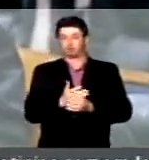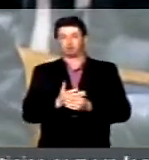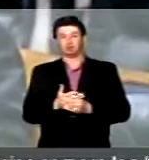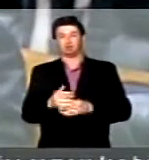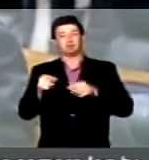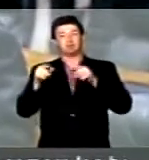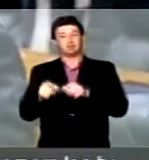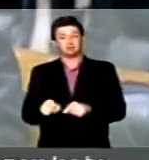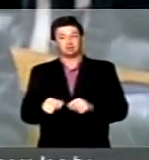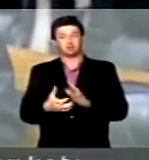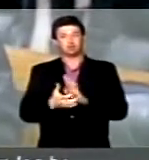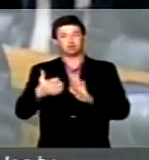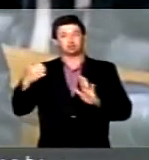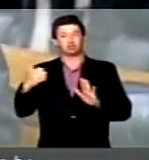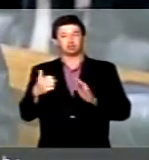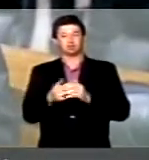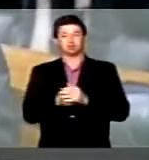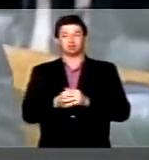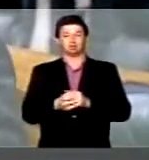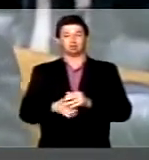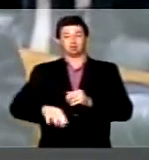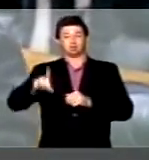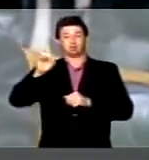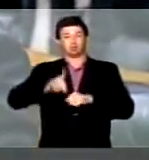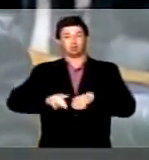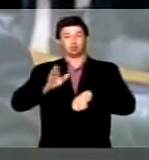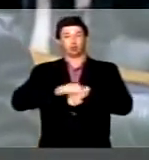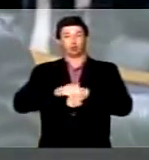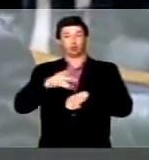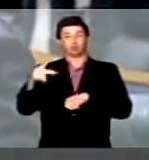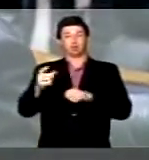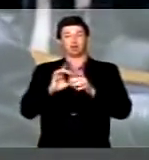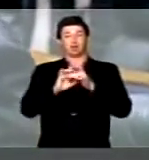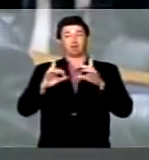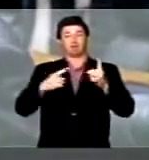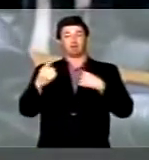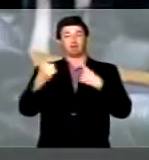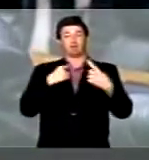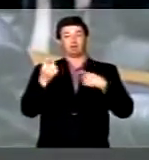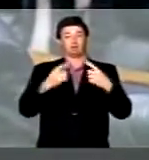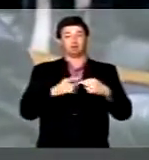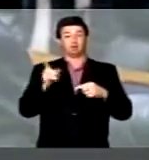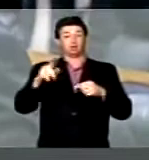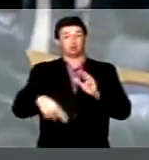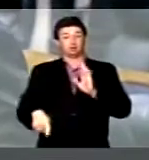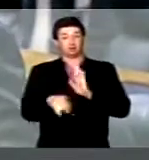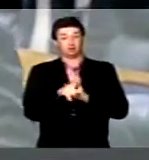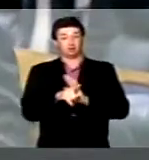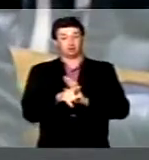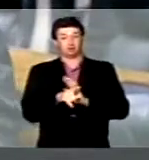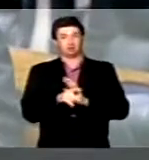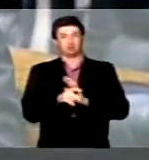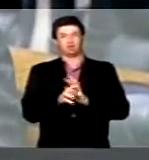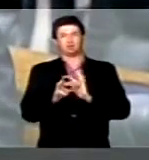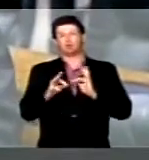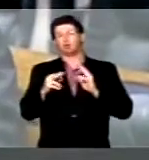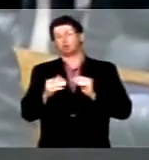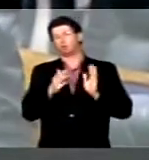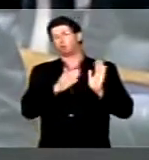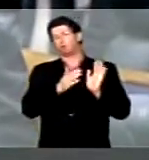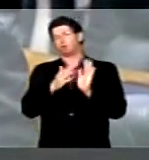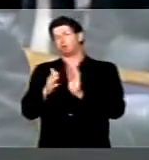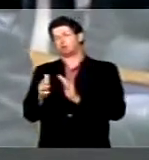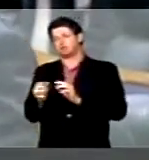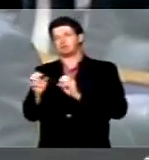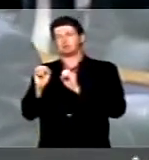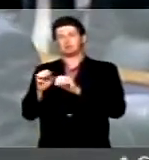que isto lhes retira o direito de ir e vir, conquistado através de todo o processo